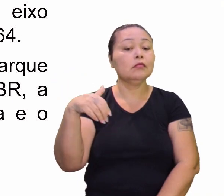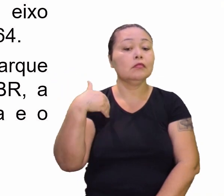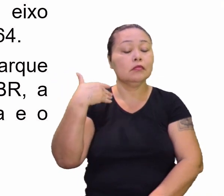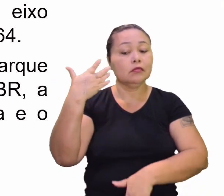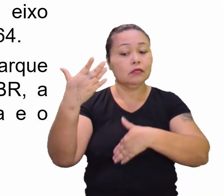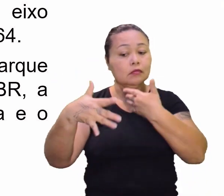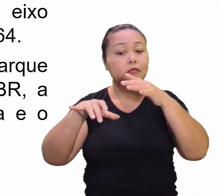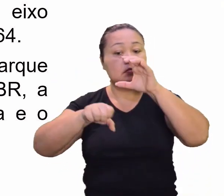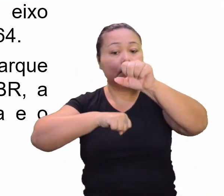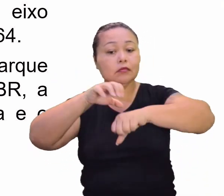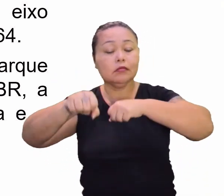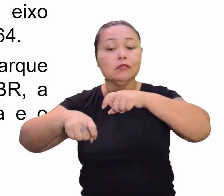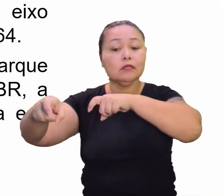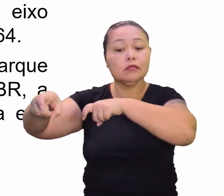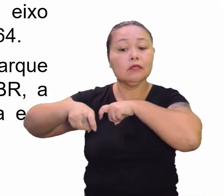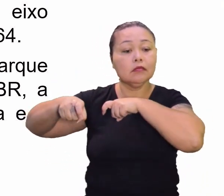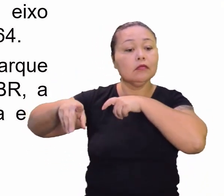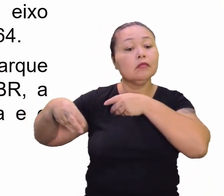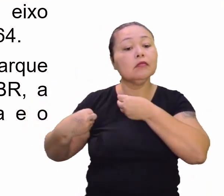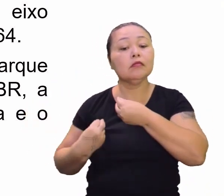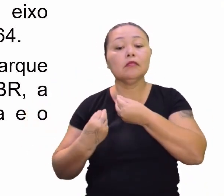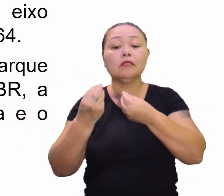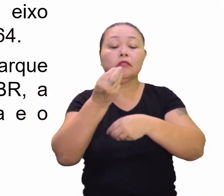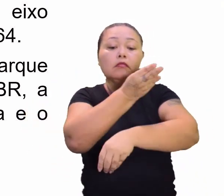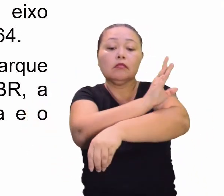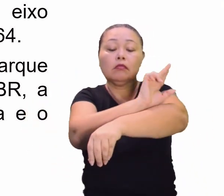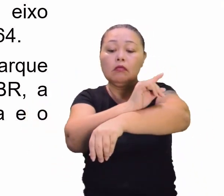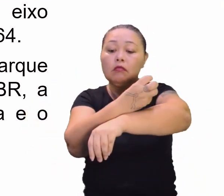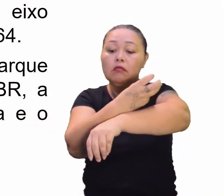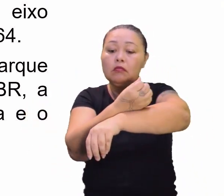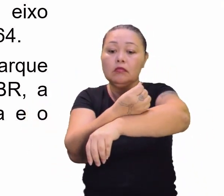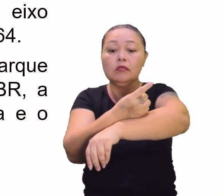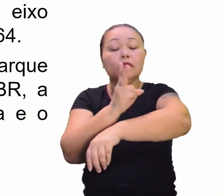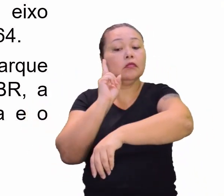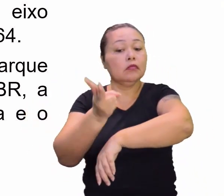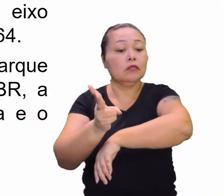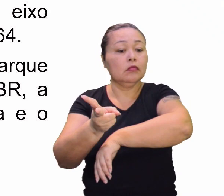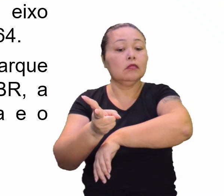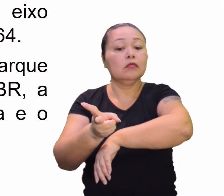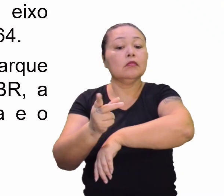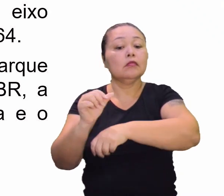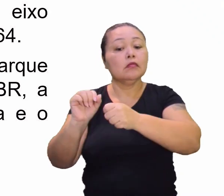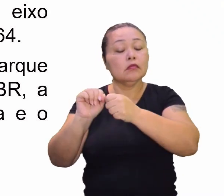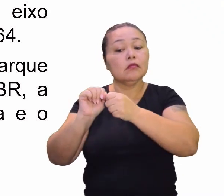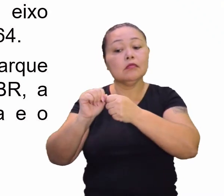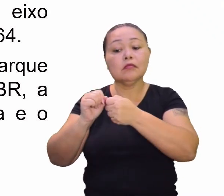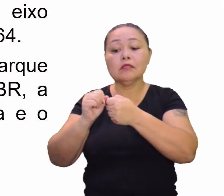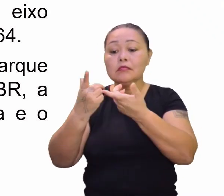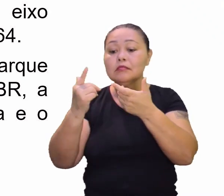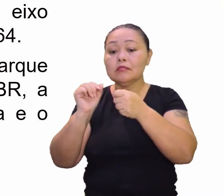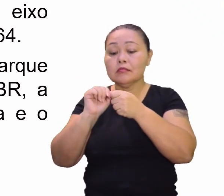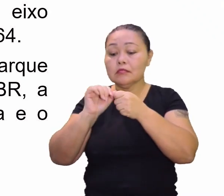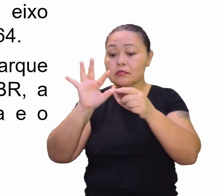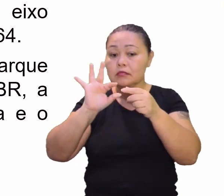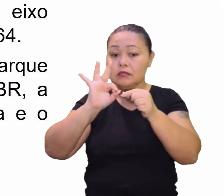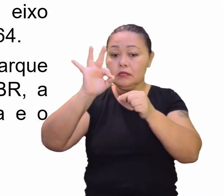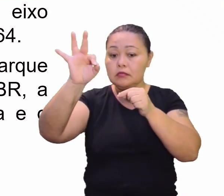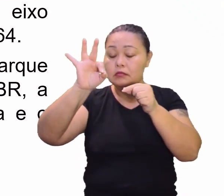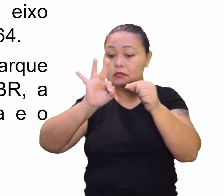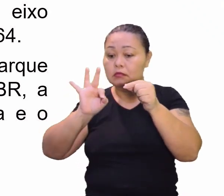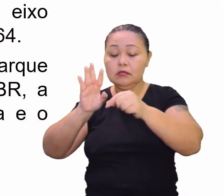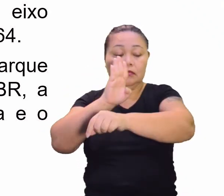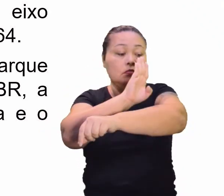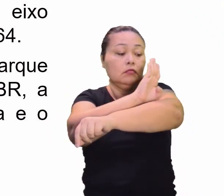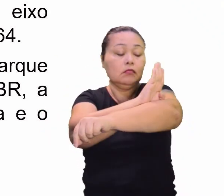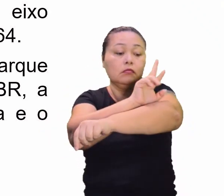que o processo de colonização agrária trouxe para o eixo... Lembra que a gente fala sempre, né, Rogério? Do efeito espinha de peixe, né?